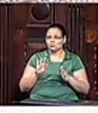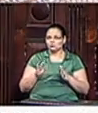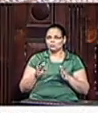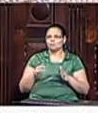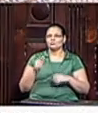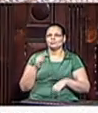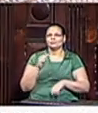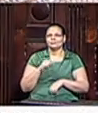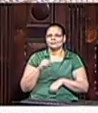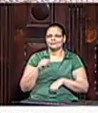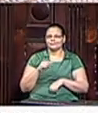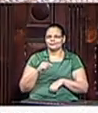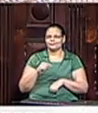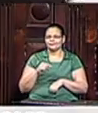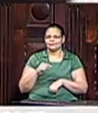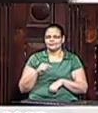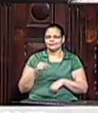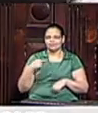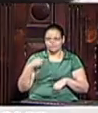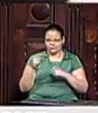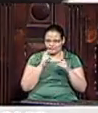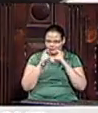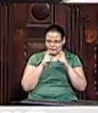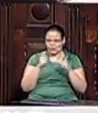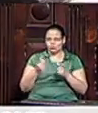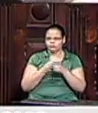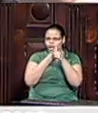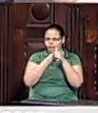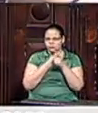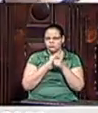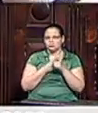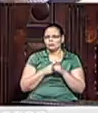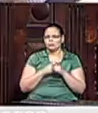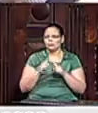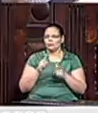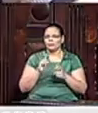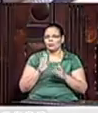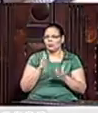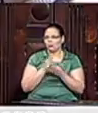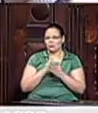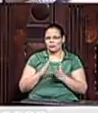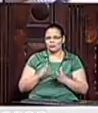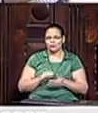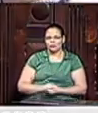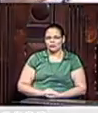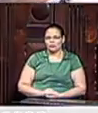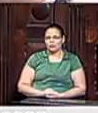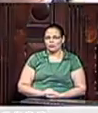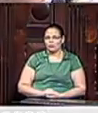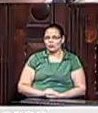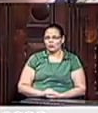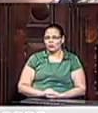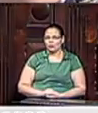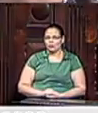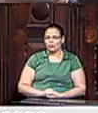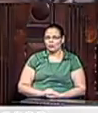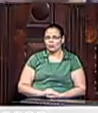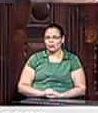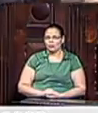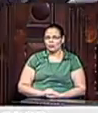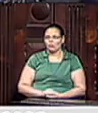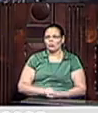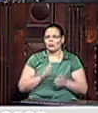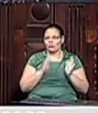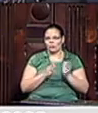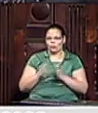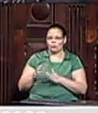eu... Não. Senhor presidente, mas tem quer para promover a chamada que nós estamos inscritos? Não. Questão